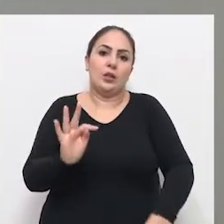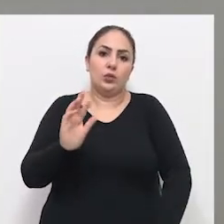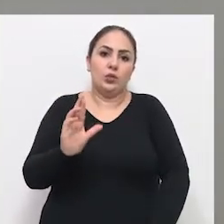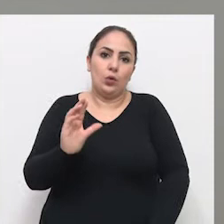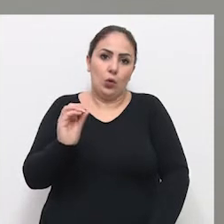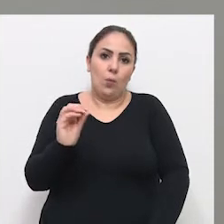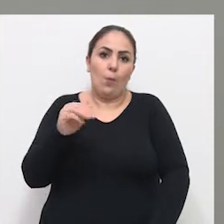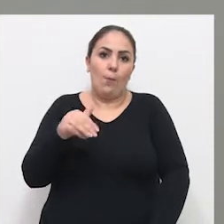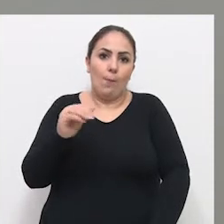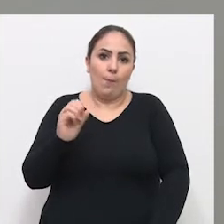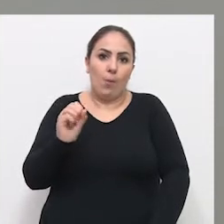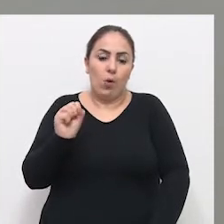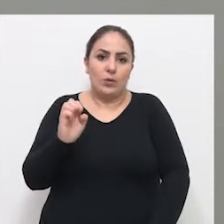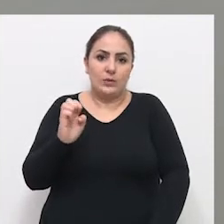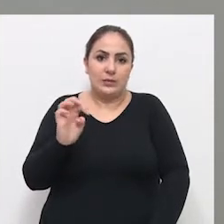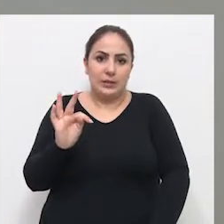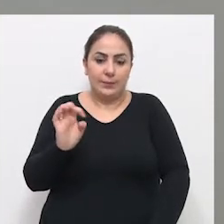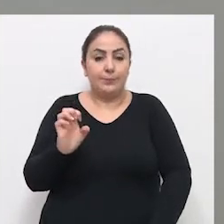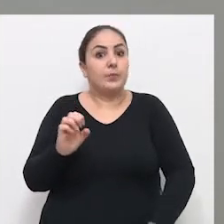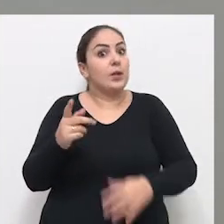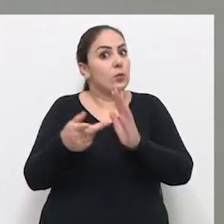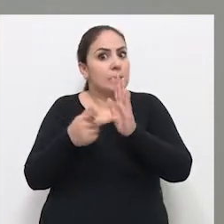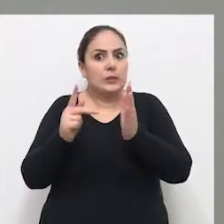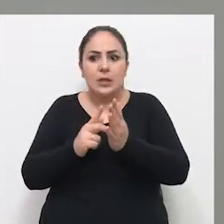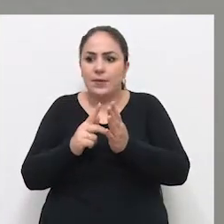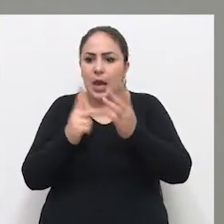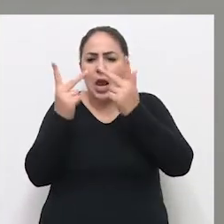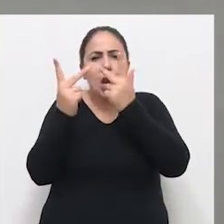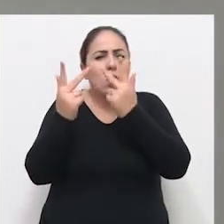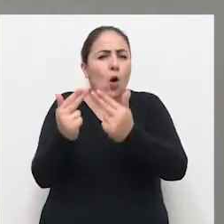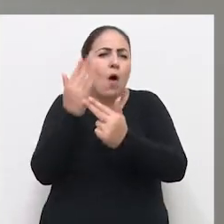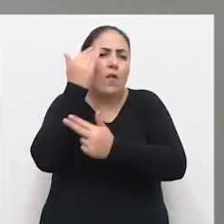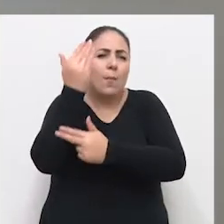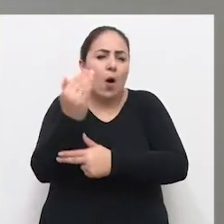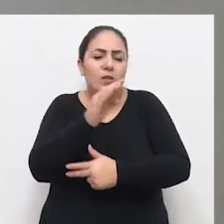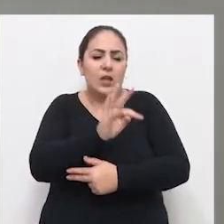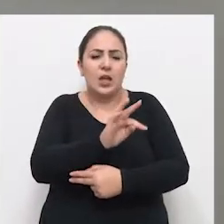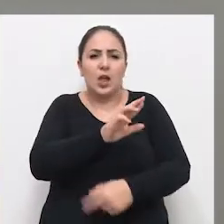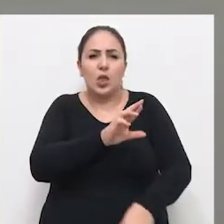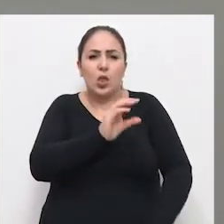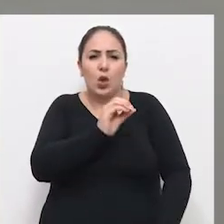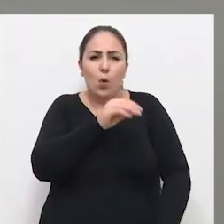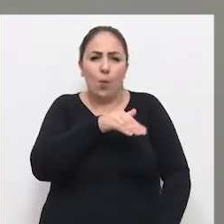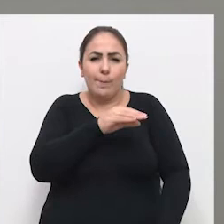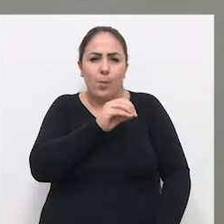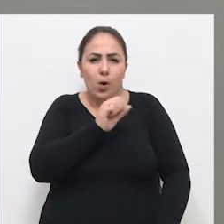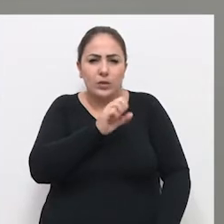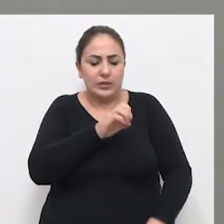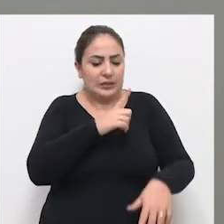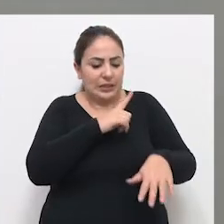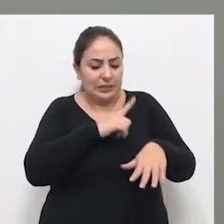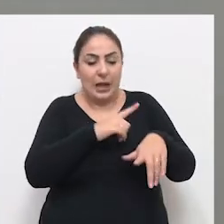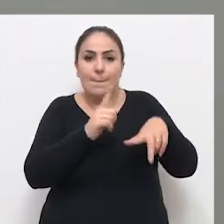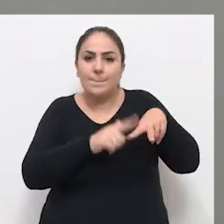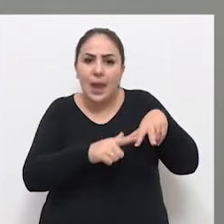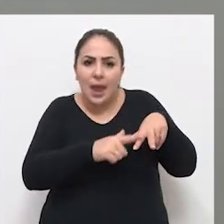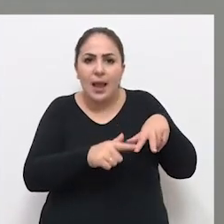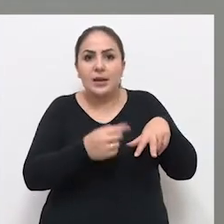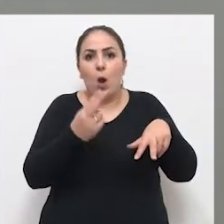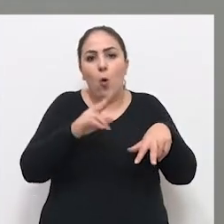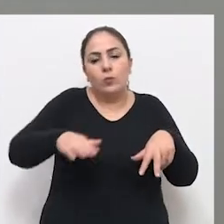tromboses. Mas essas tromboses, elas não são iguais àquela famosa trombose que dá na perna, que dá no pulmão. Elas